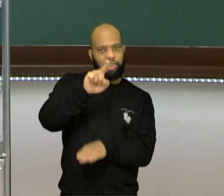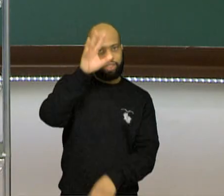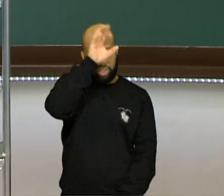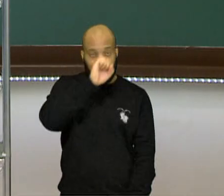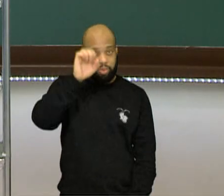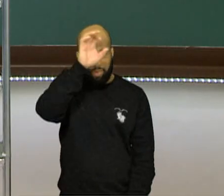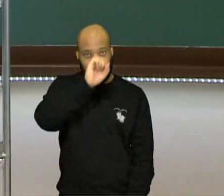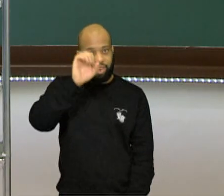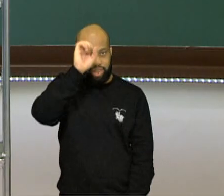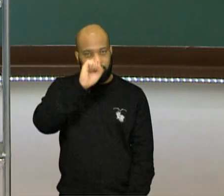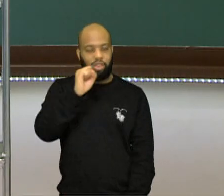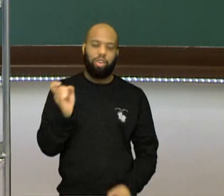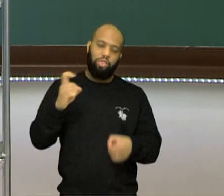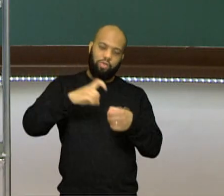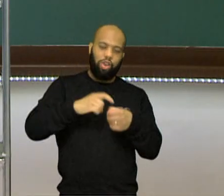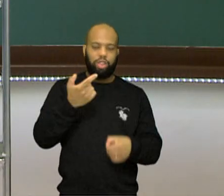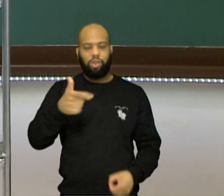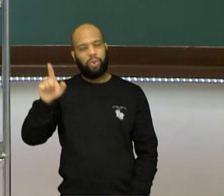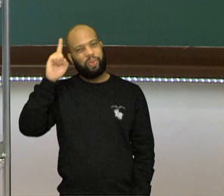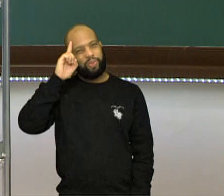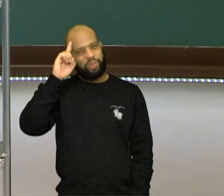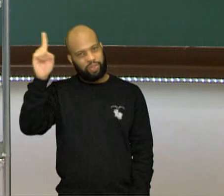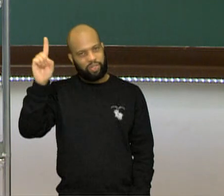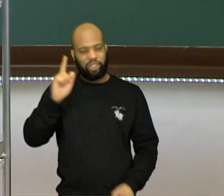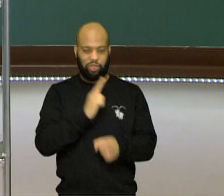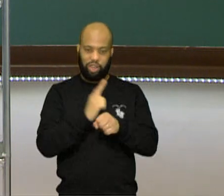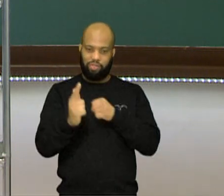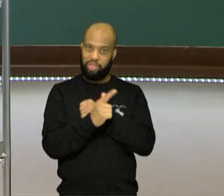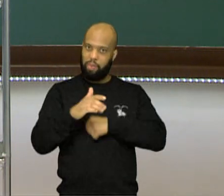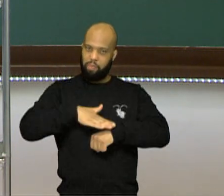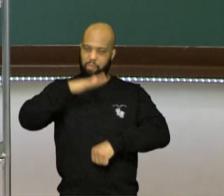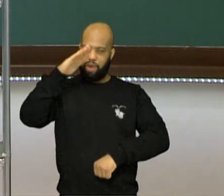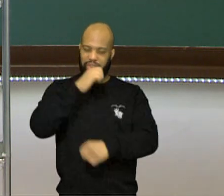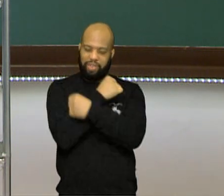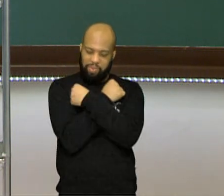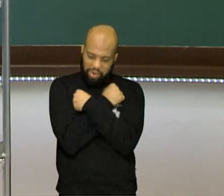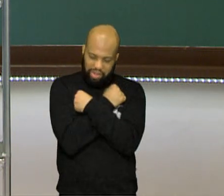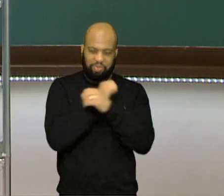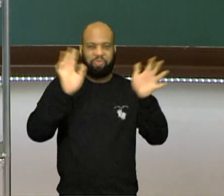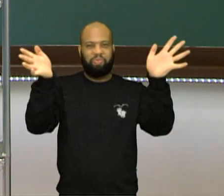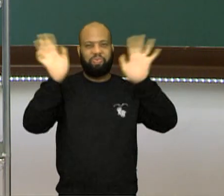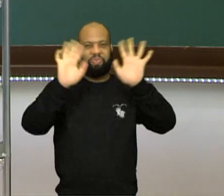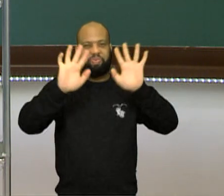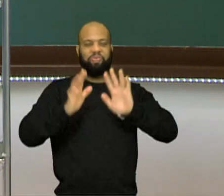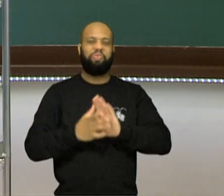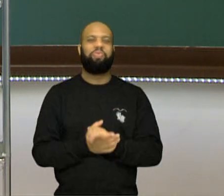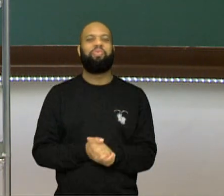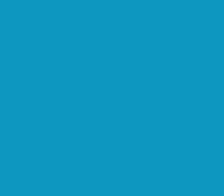hoje com vocês. Voltamos numa próxima aula com mais geografia. Um abraço a todos e até lá.